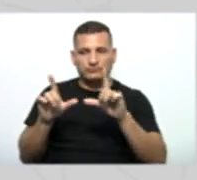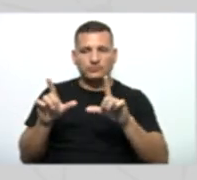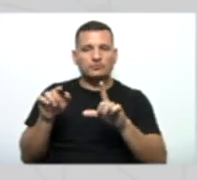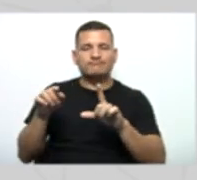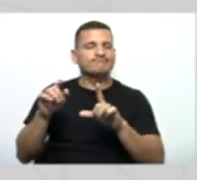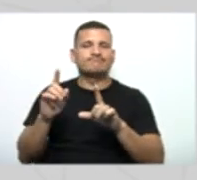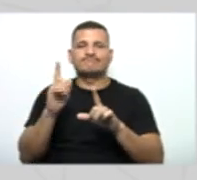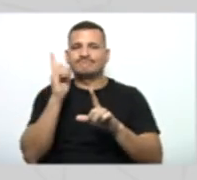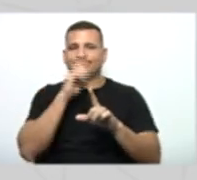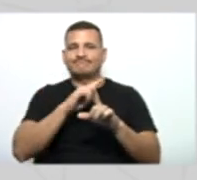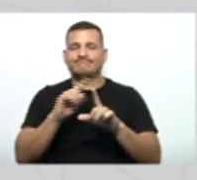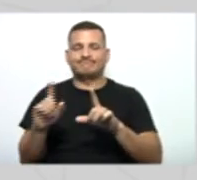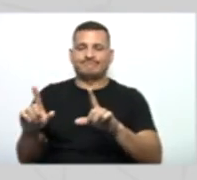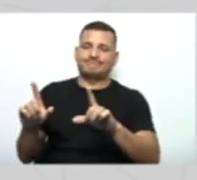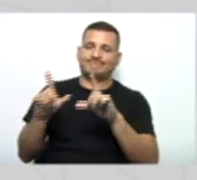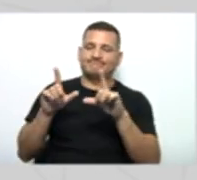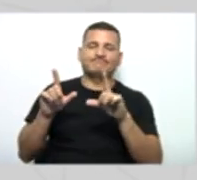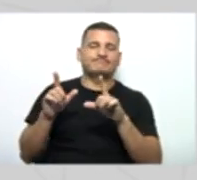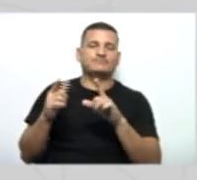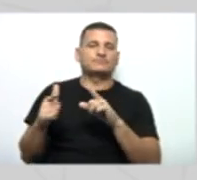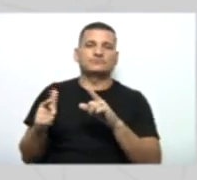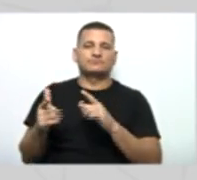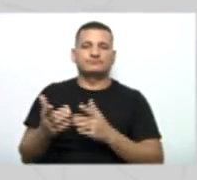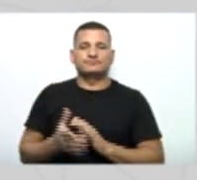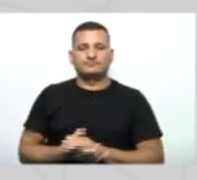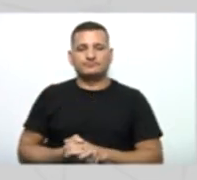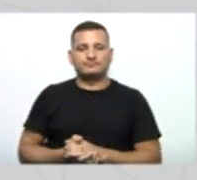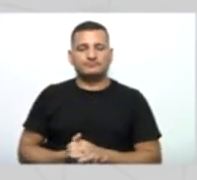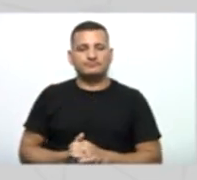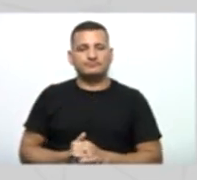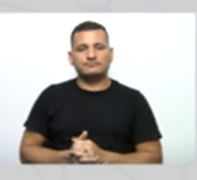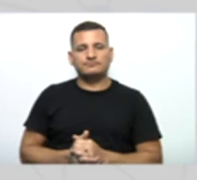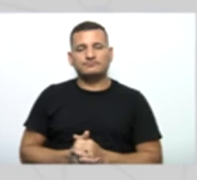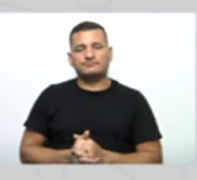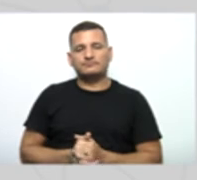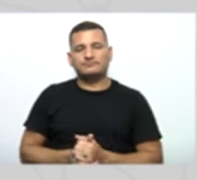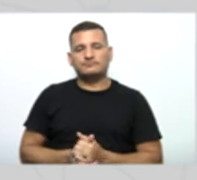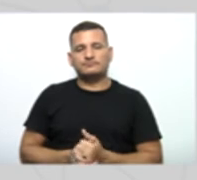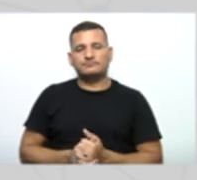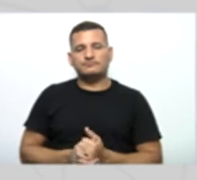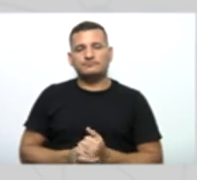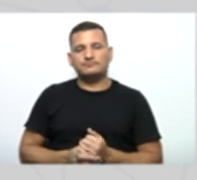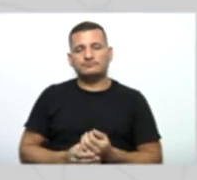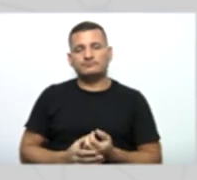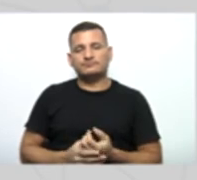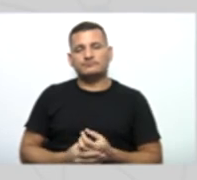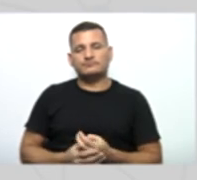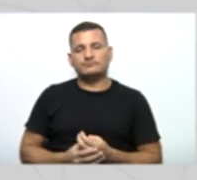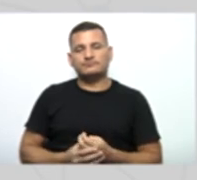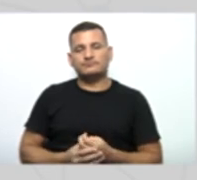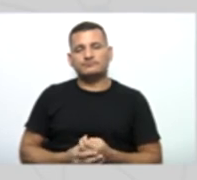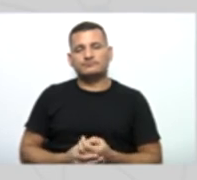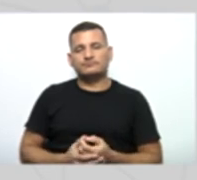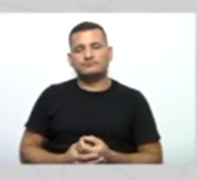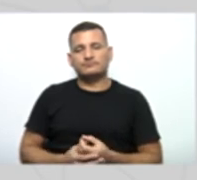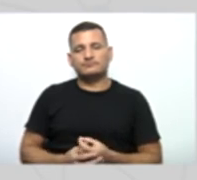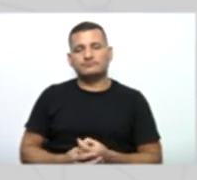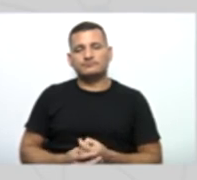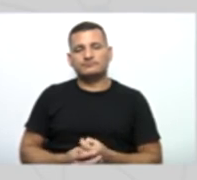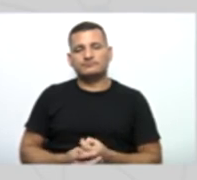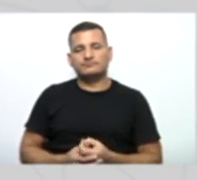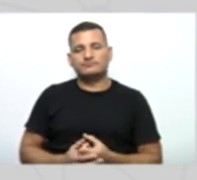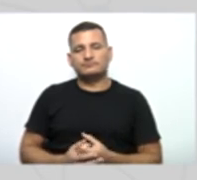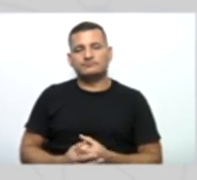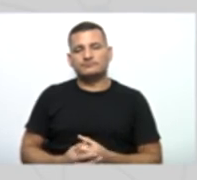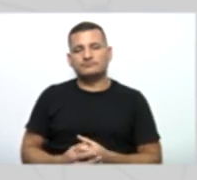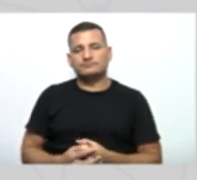procedimento, no caso, esse acesso direto ao atributo underline, underline, idade do objeto pessoa, porque ele é um atributo do